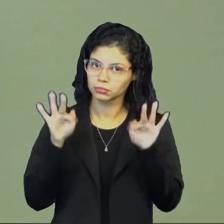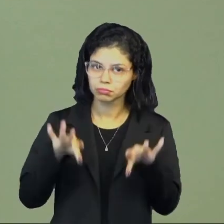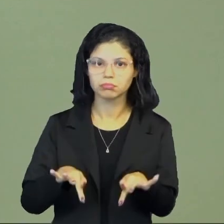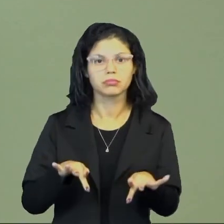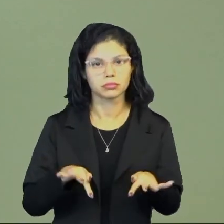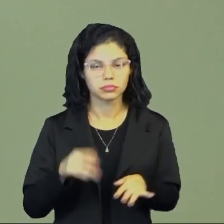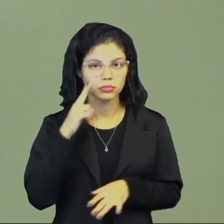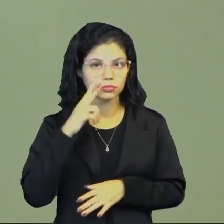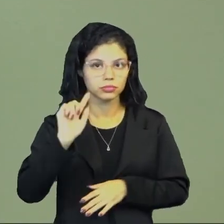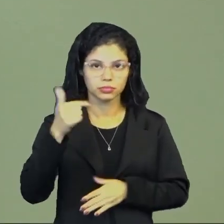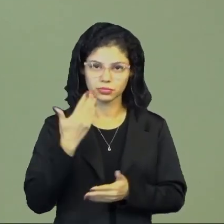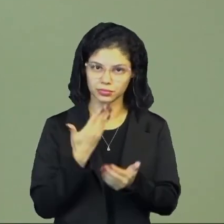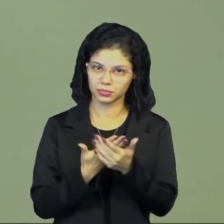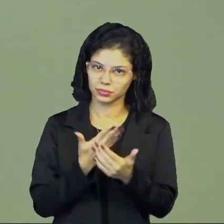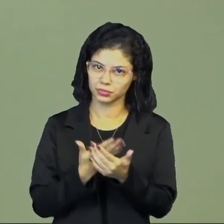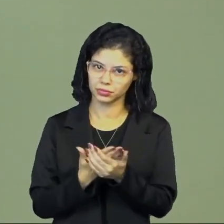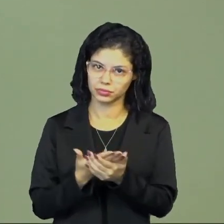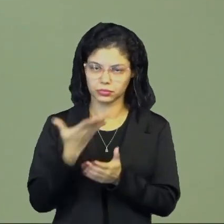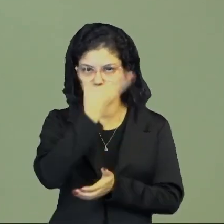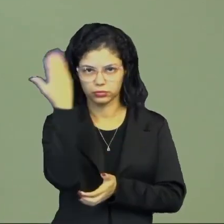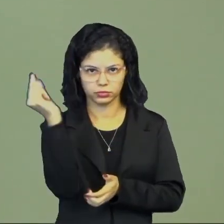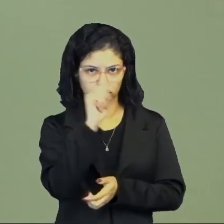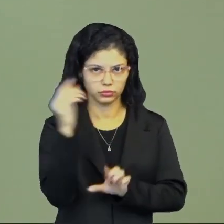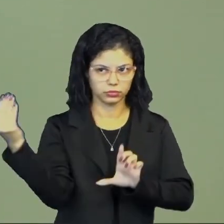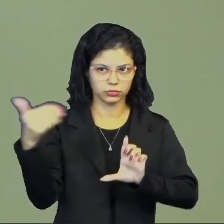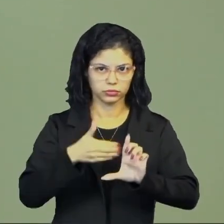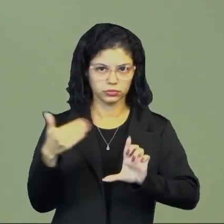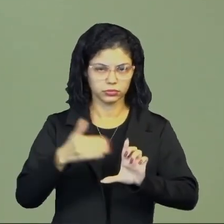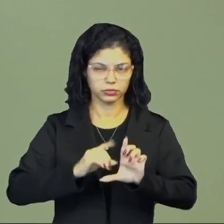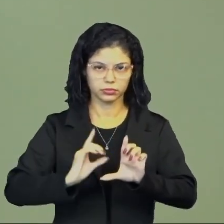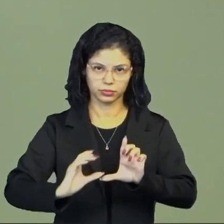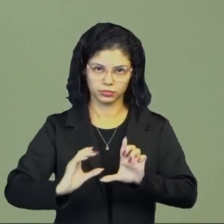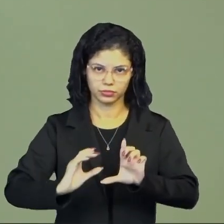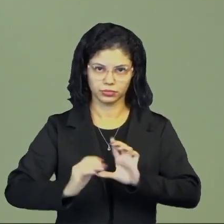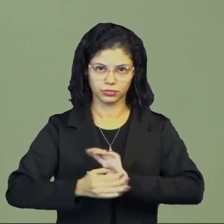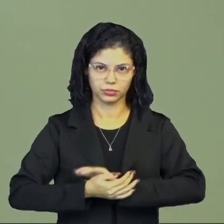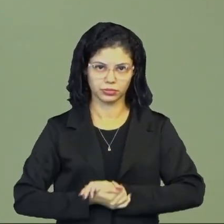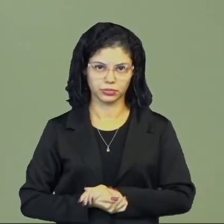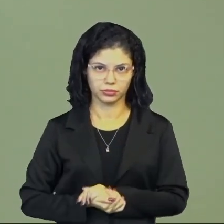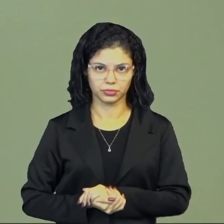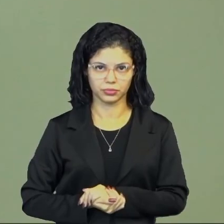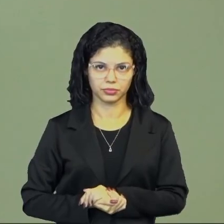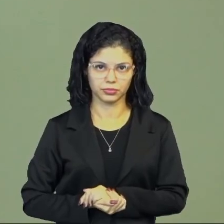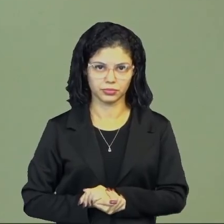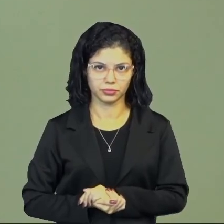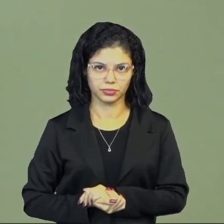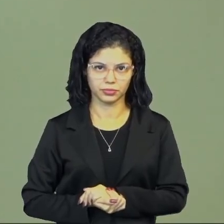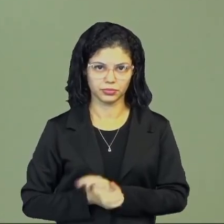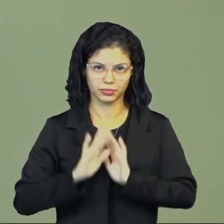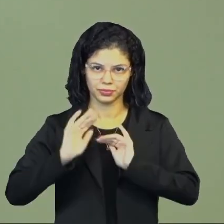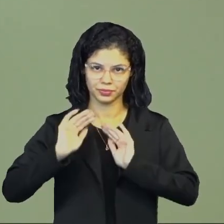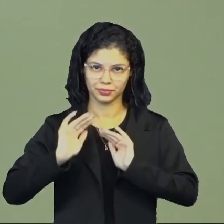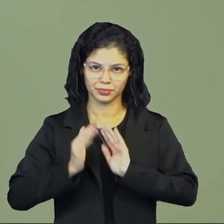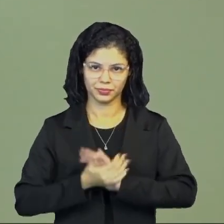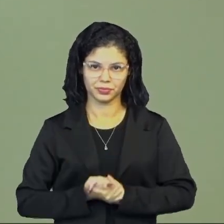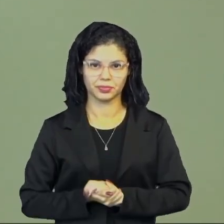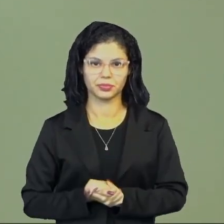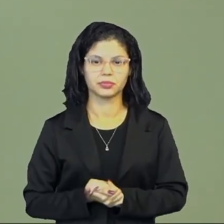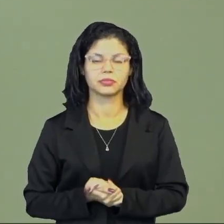só. Nos vemos na próxima aula e não esqueça de acessar a nossa plataforma Eduque. Até mais!